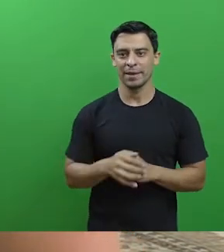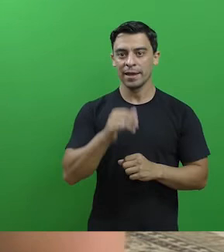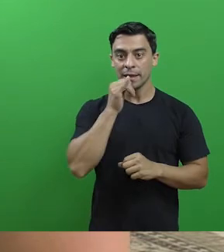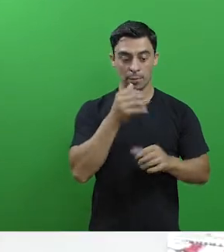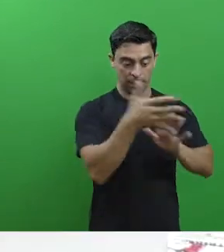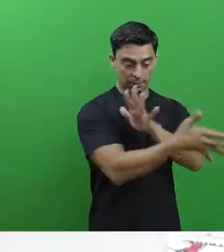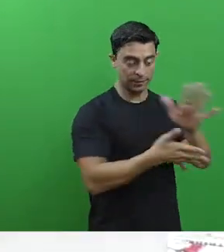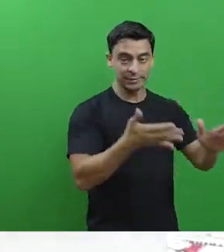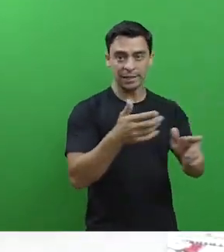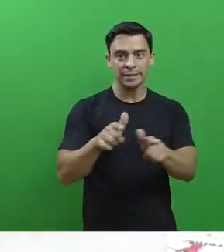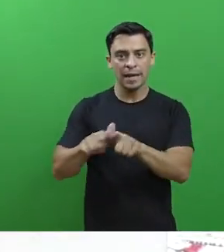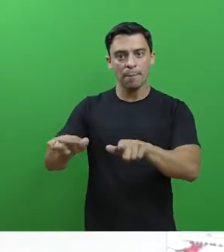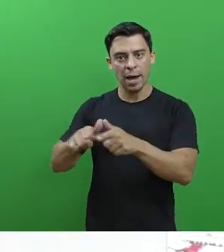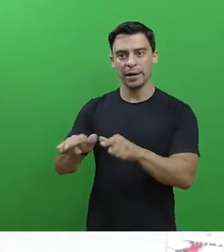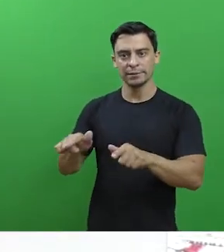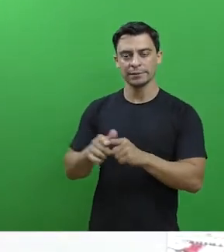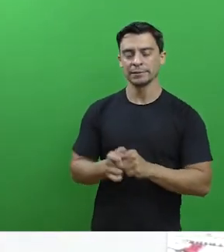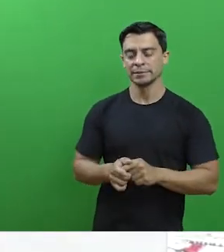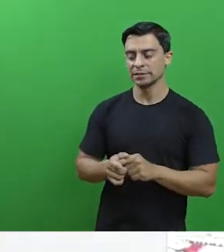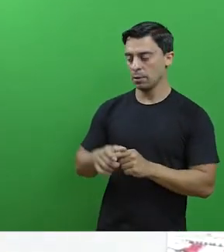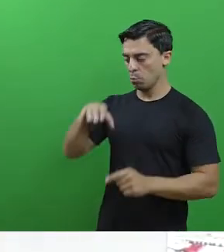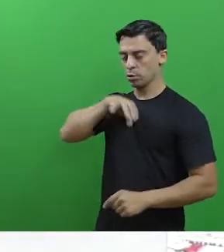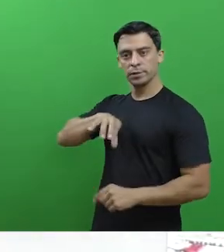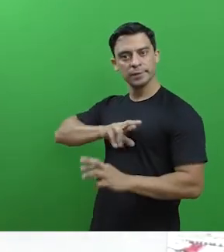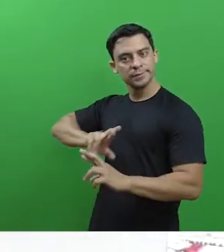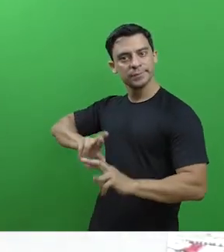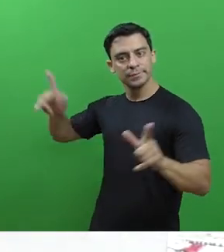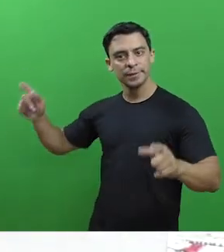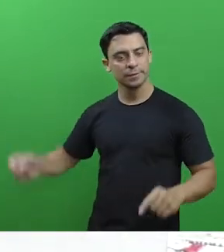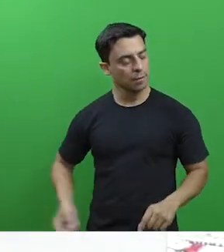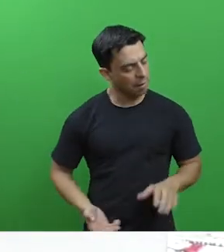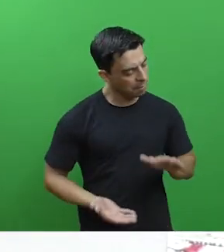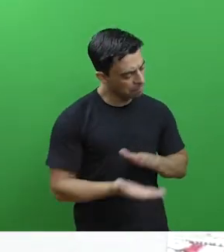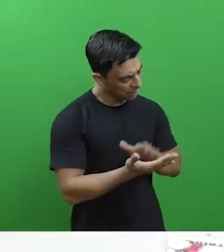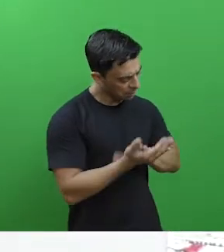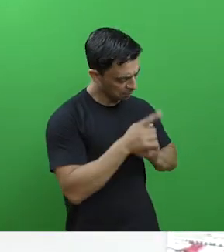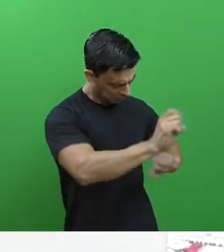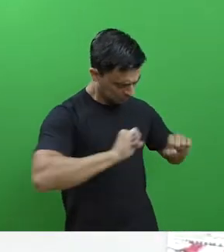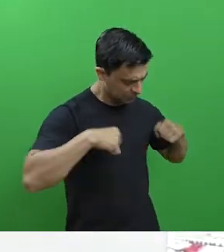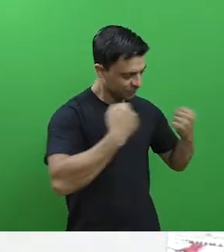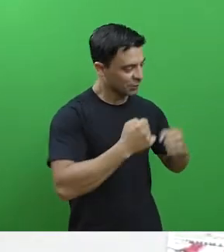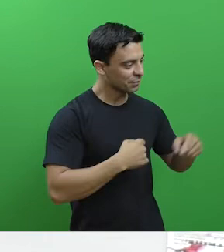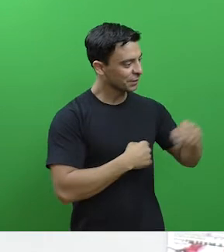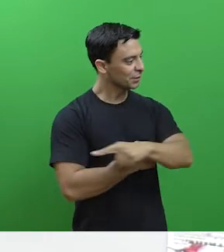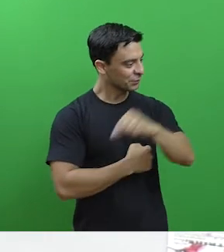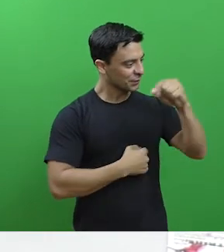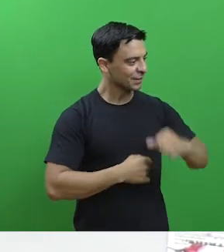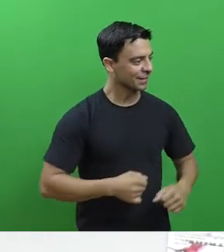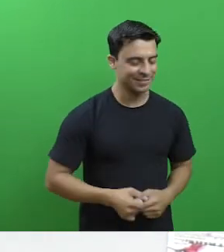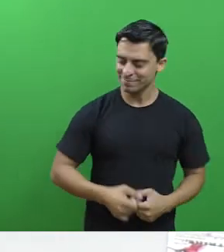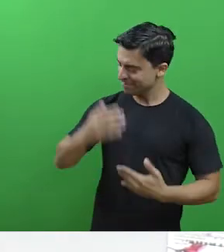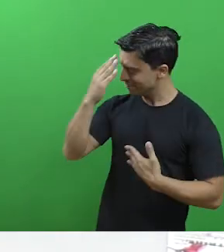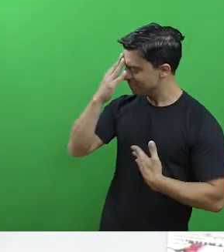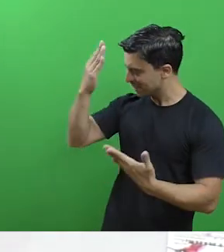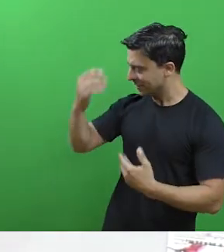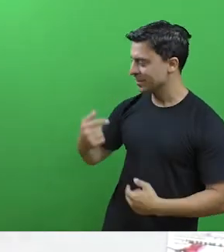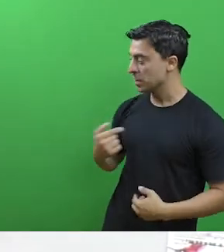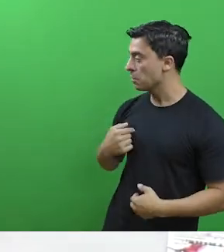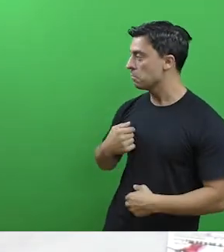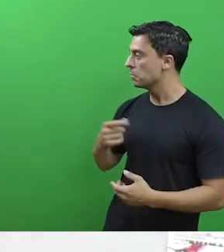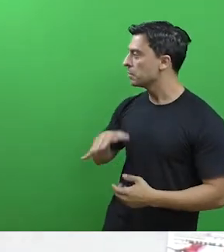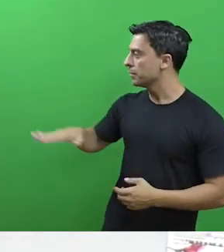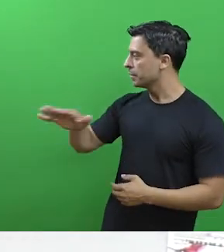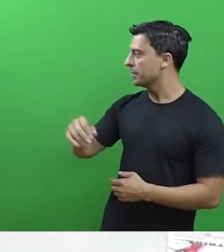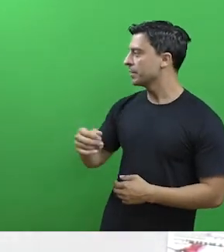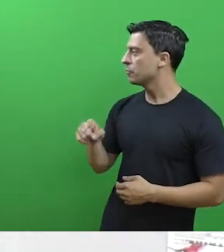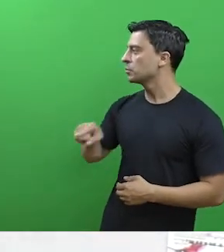português. Parabéns pela dedicação e escolher essa área. Obrigado. E eu agradeço também por vocês realmente pensar sobre